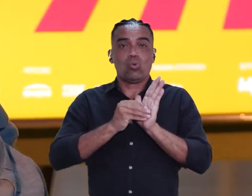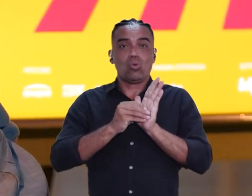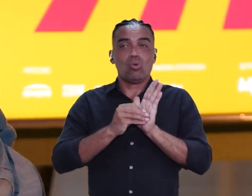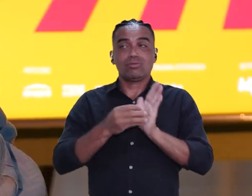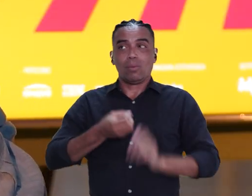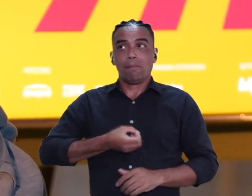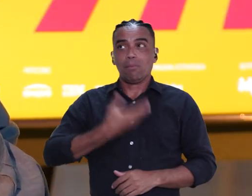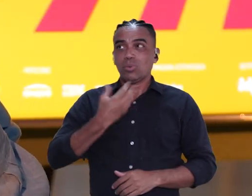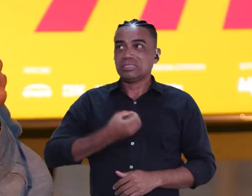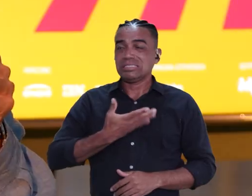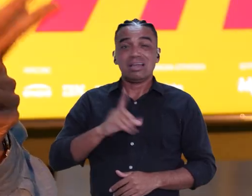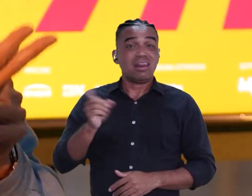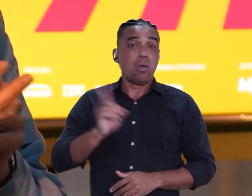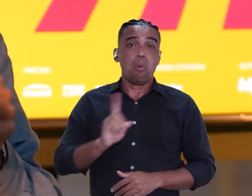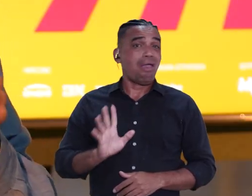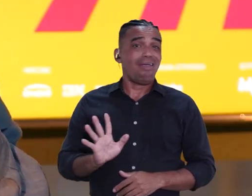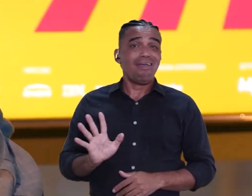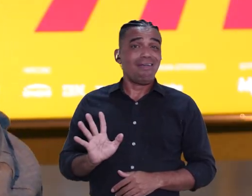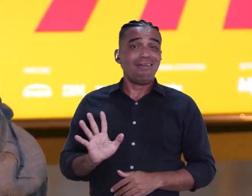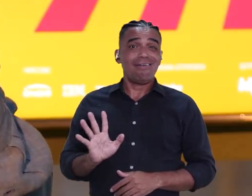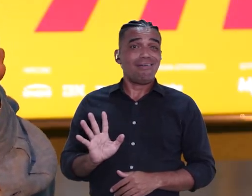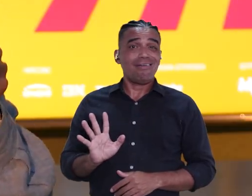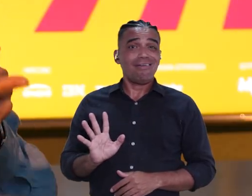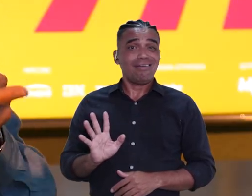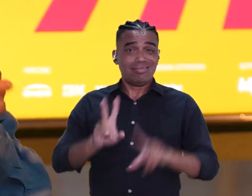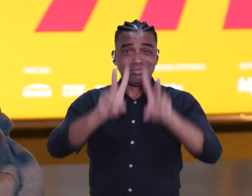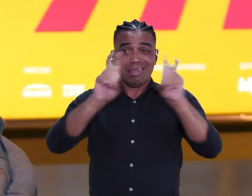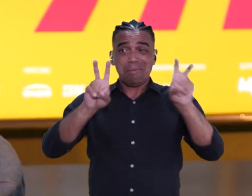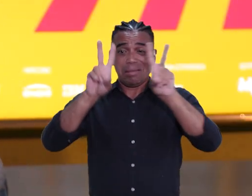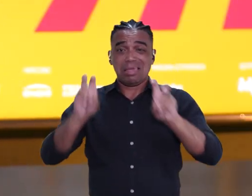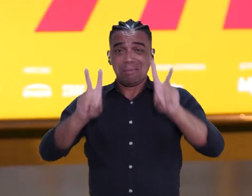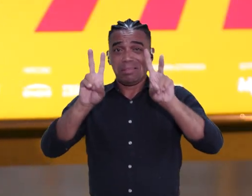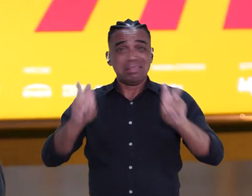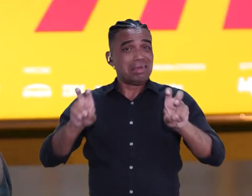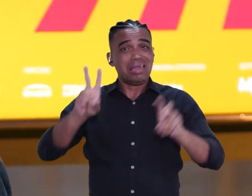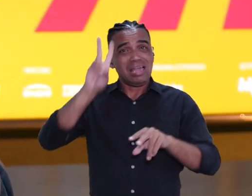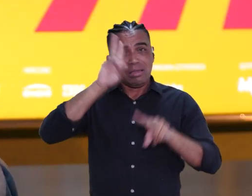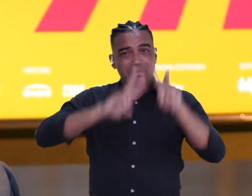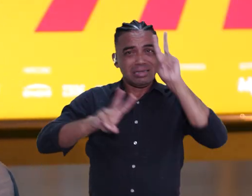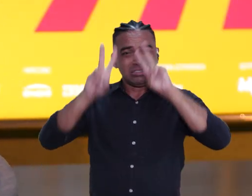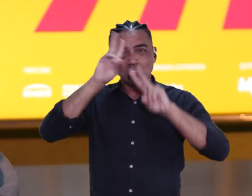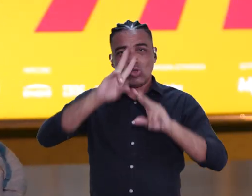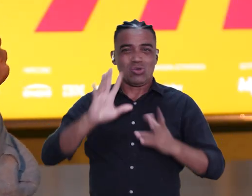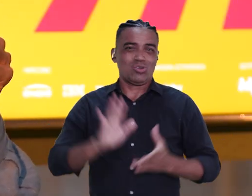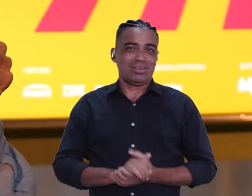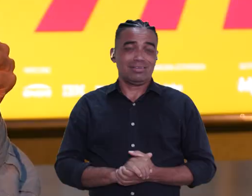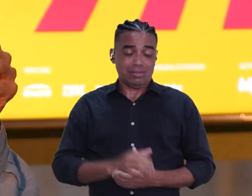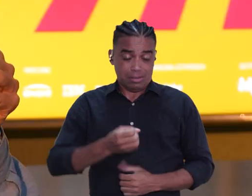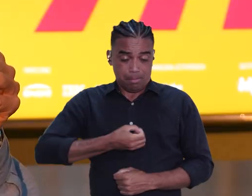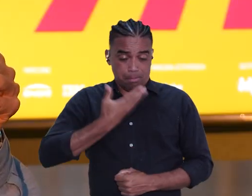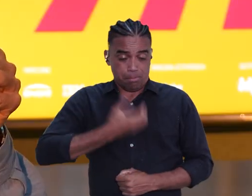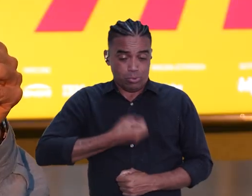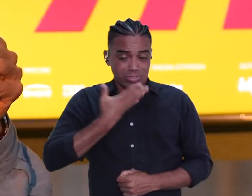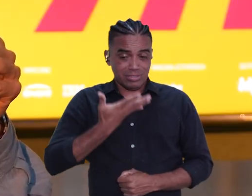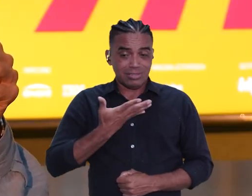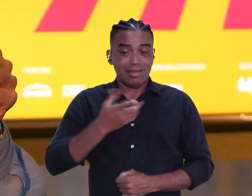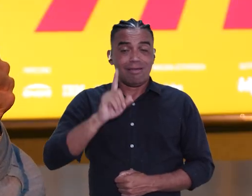a poesia ainda não é isto, não é esses temas, não é essas histórias, não é. A